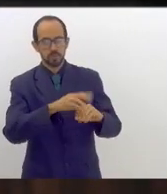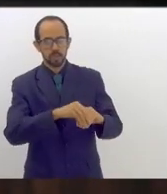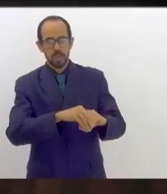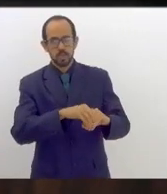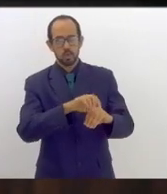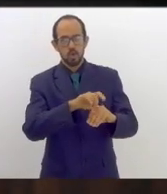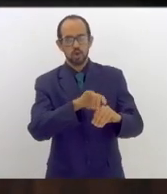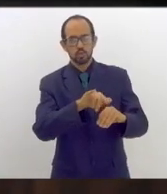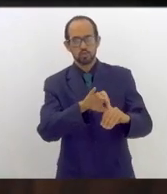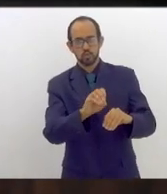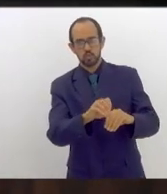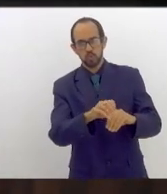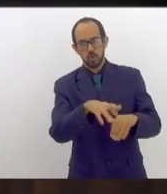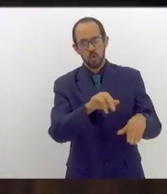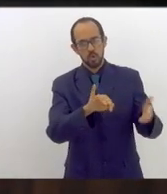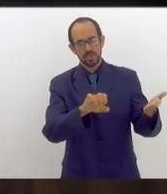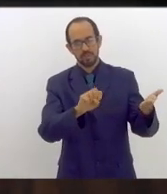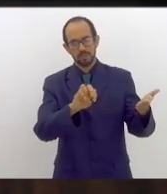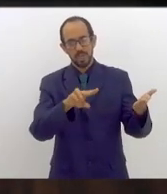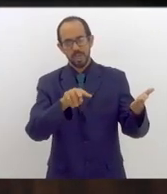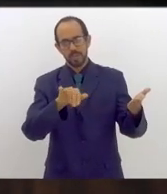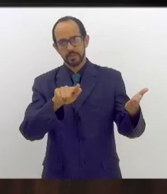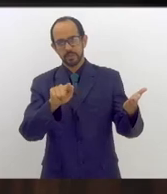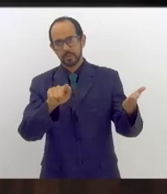Deputado Rosemberg Reis